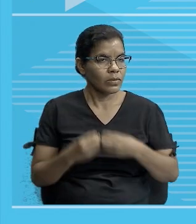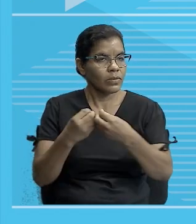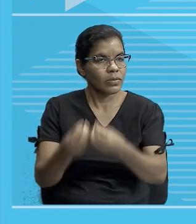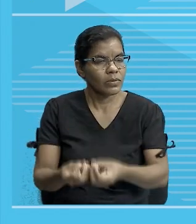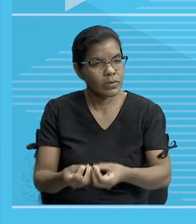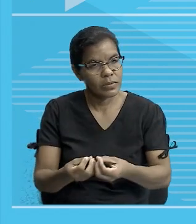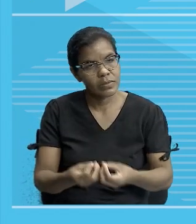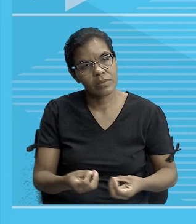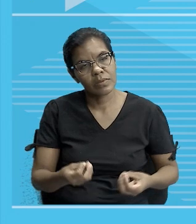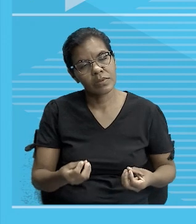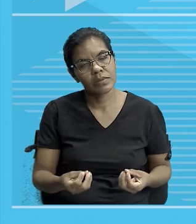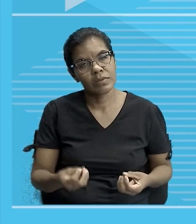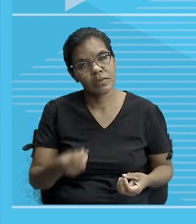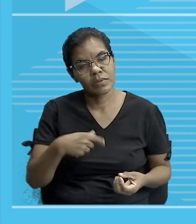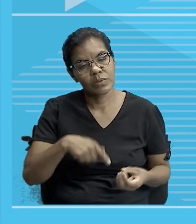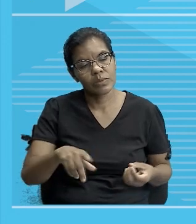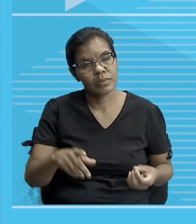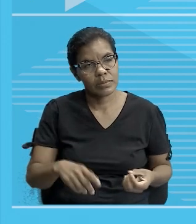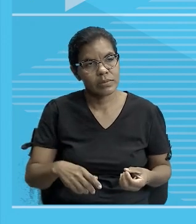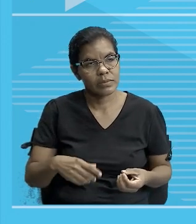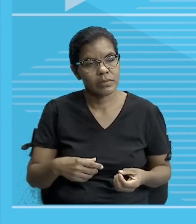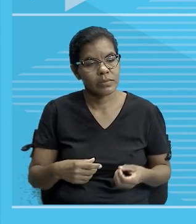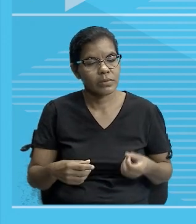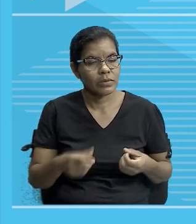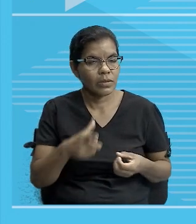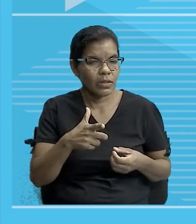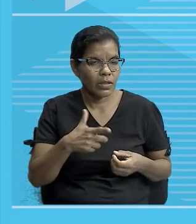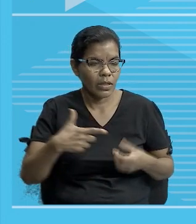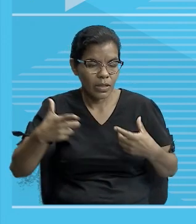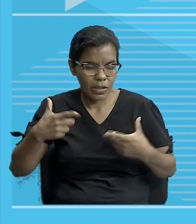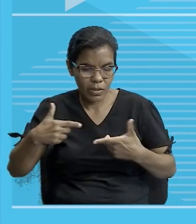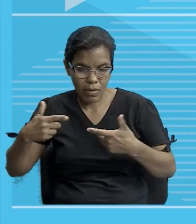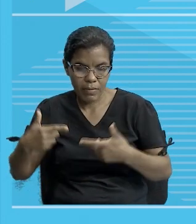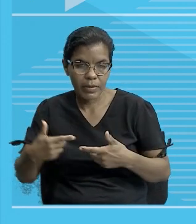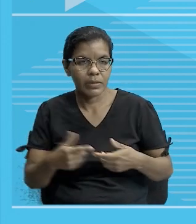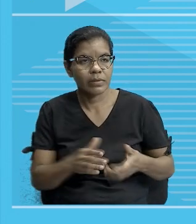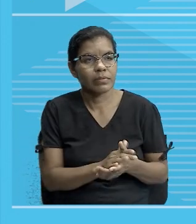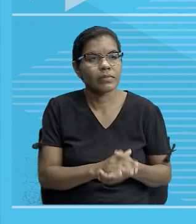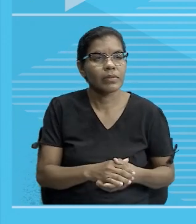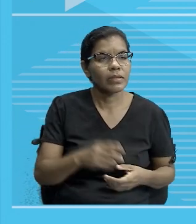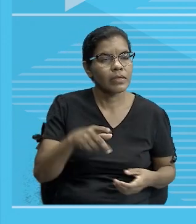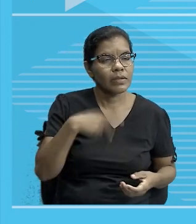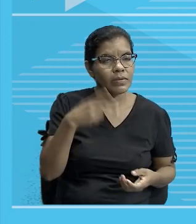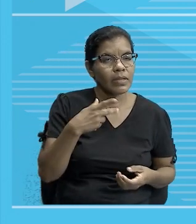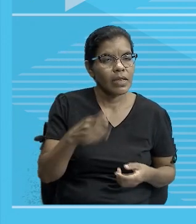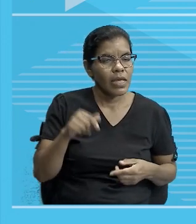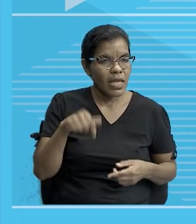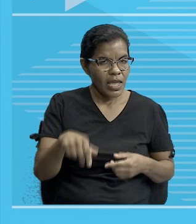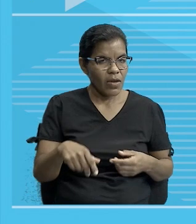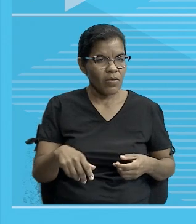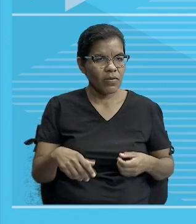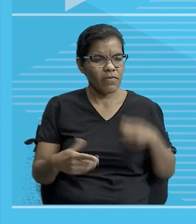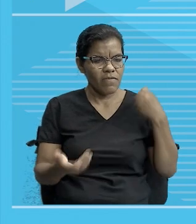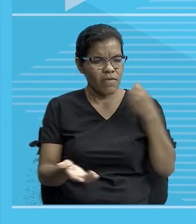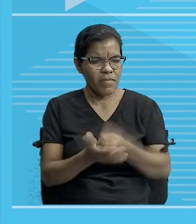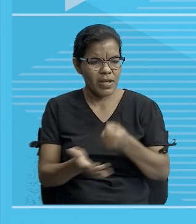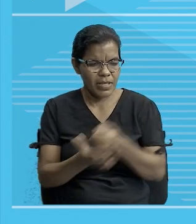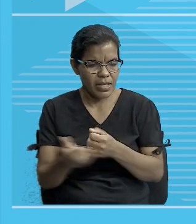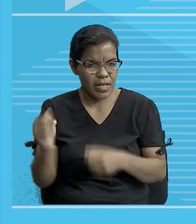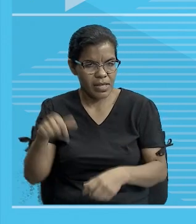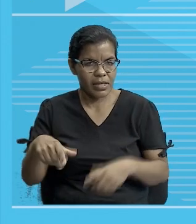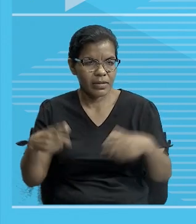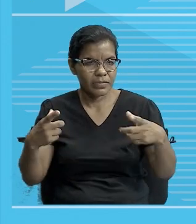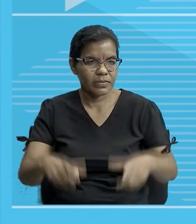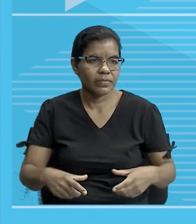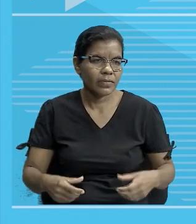do diretório e diz: olha, brother, agora quem vai mandar aqui sou Joey. Eu que vou mandar nesse negócio.